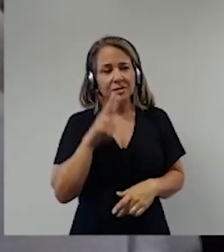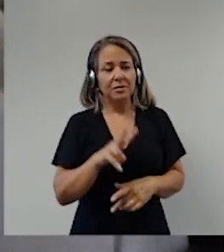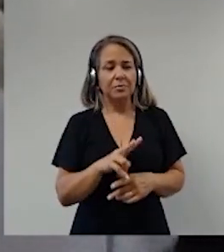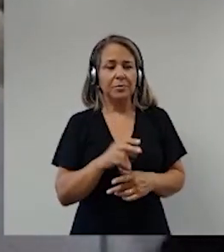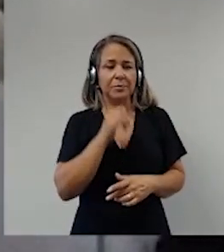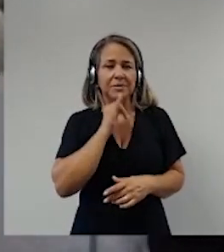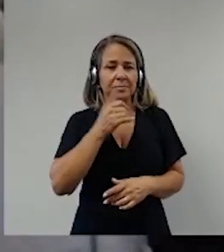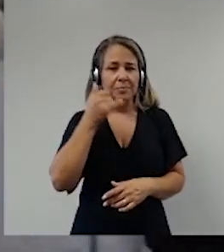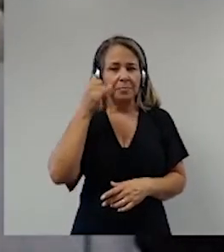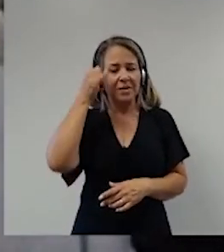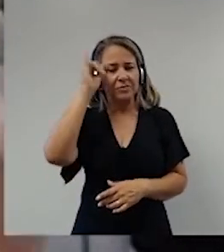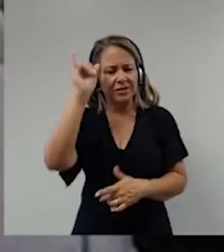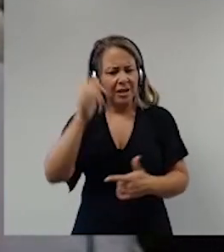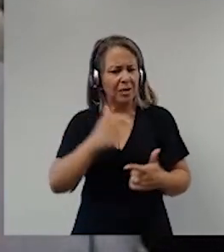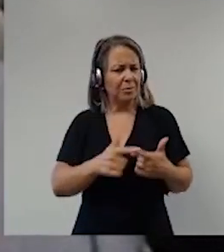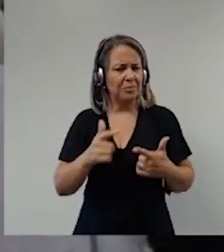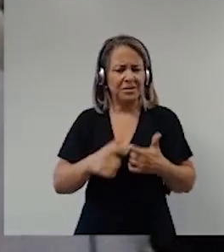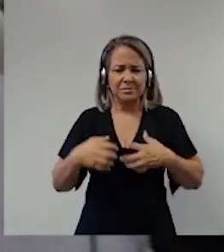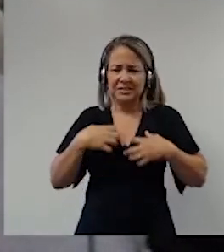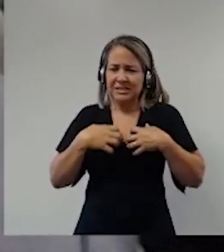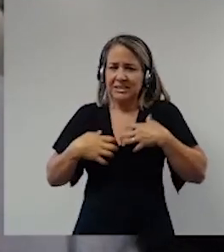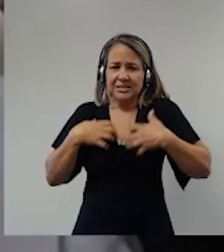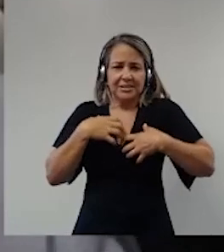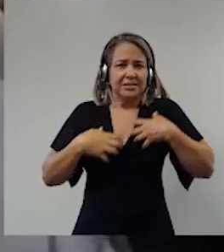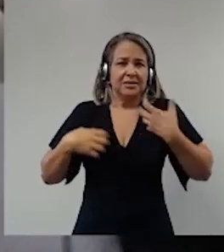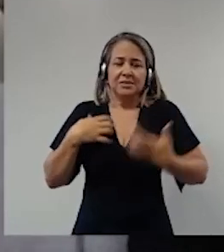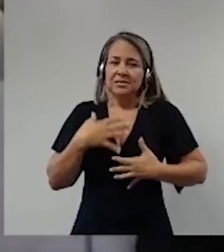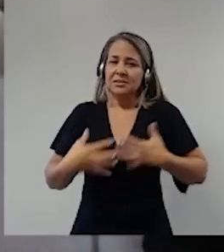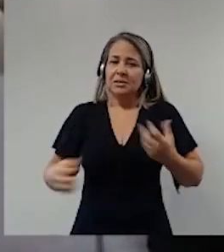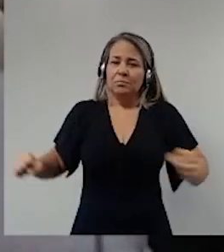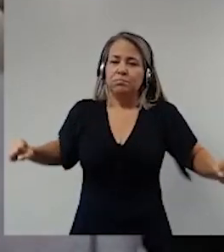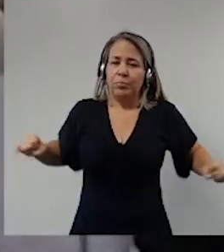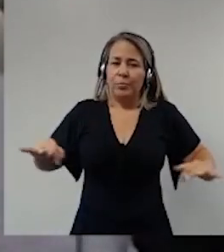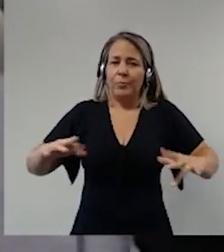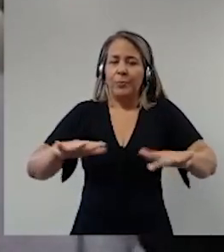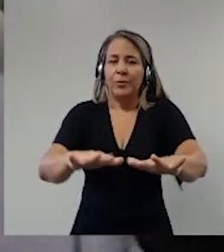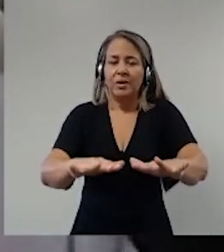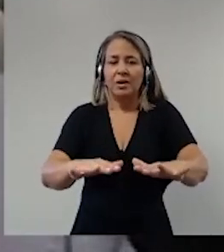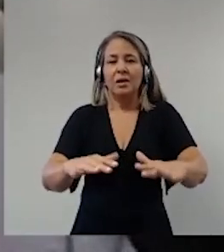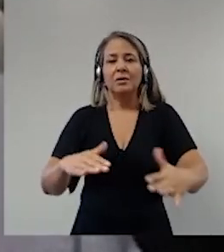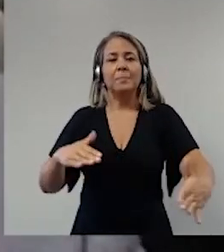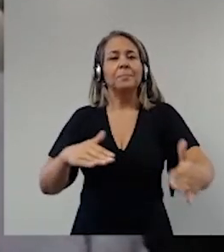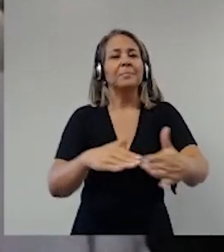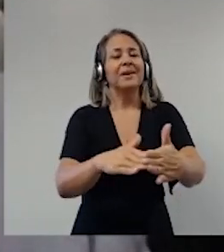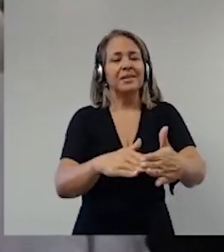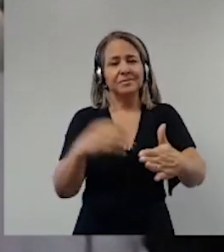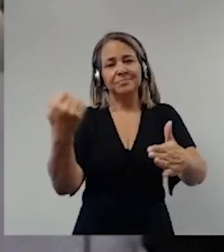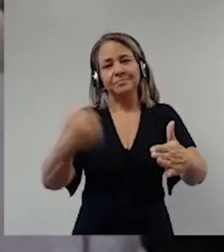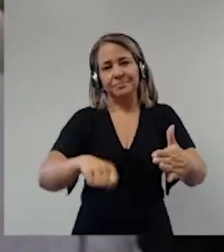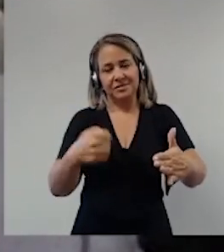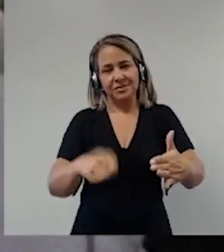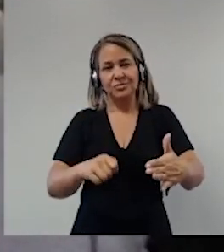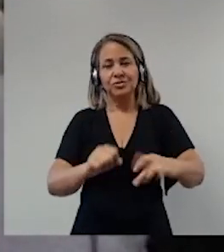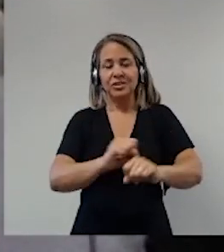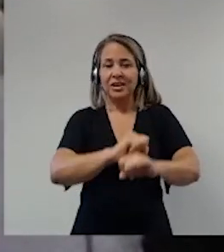algum pânico ou qualquer outro, ele esbarra na necessidade de que